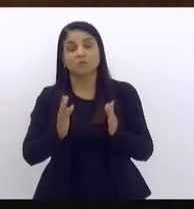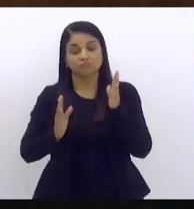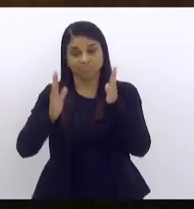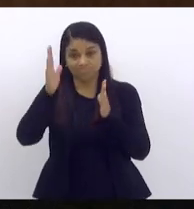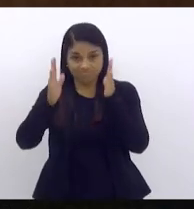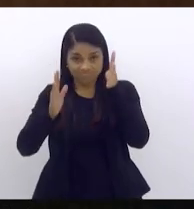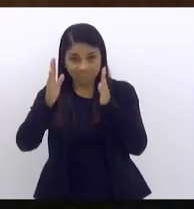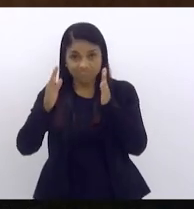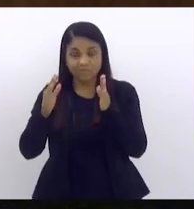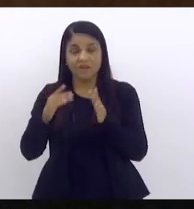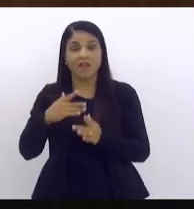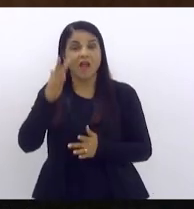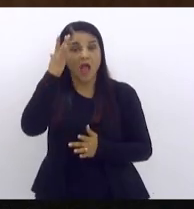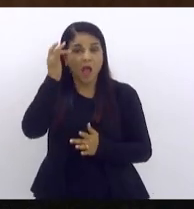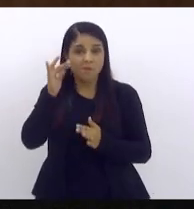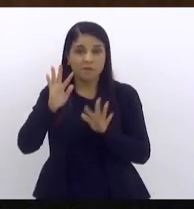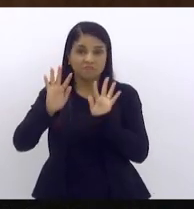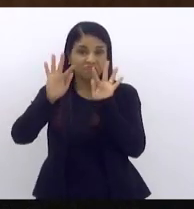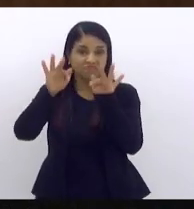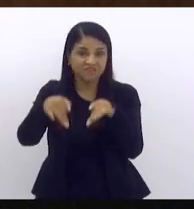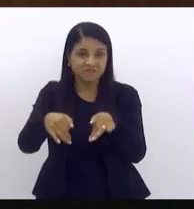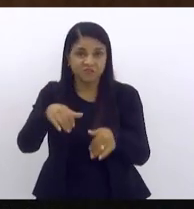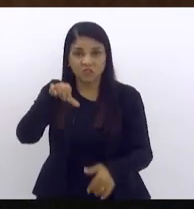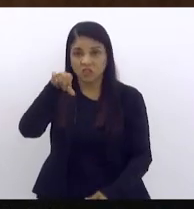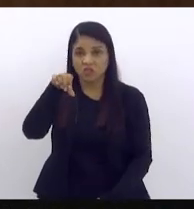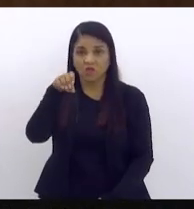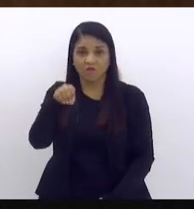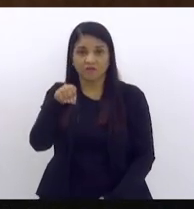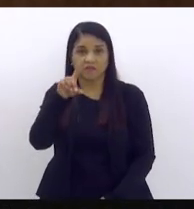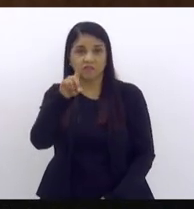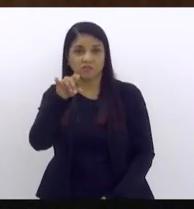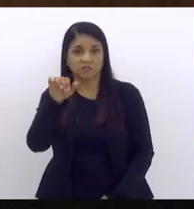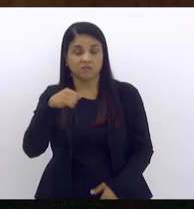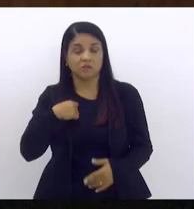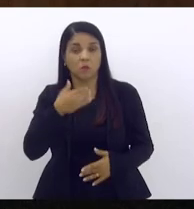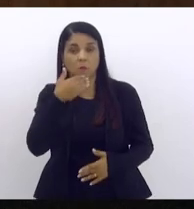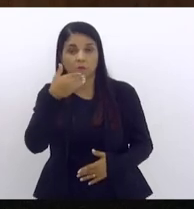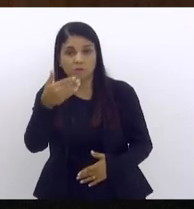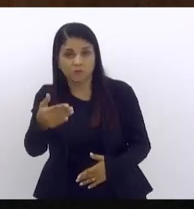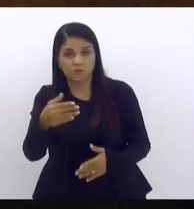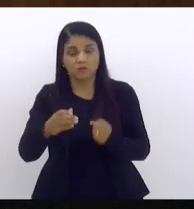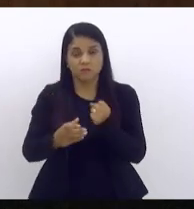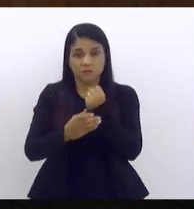amanhã. Então, eu já estou pedindo à Comissão de Segurança Pública a